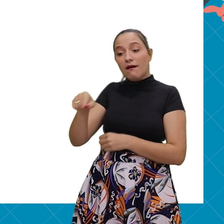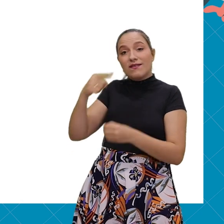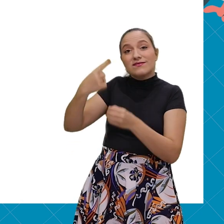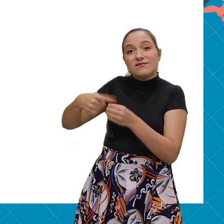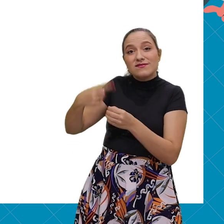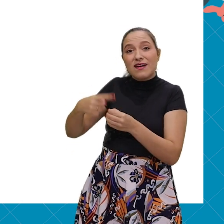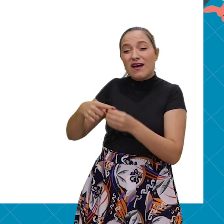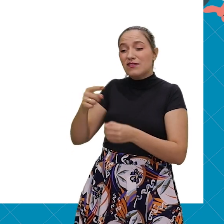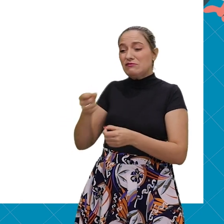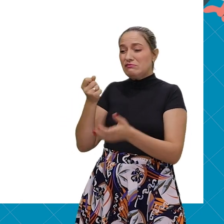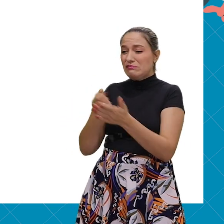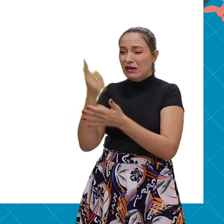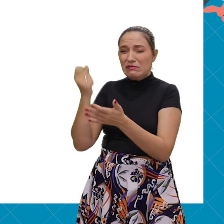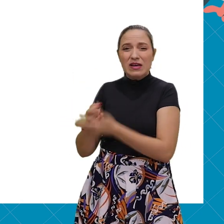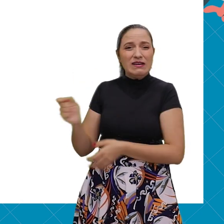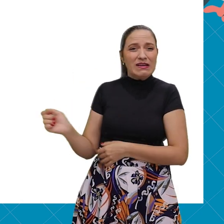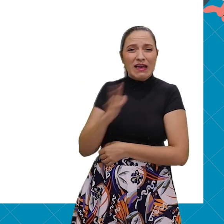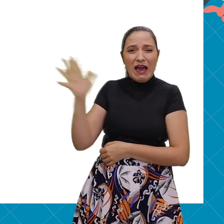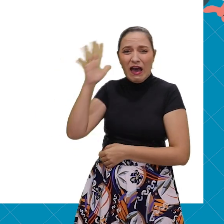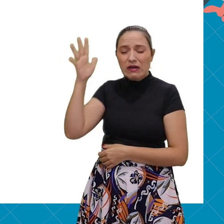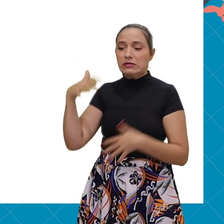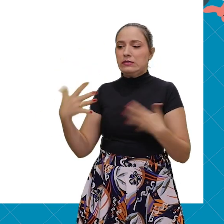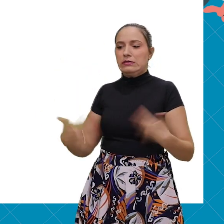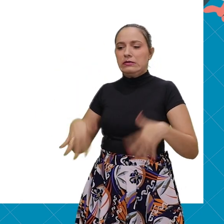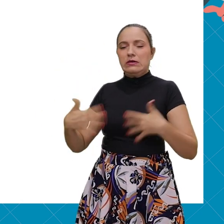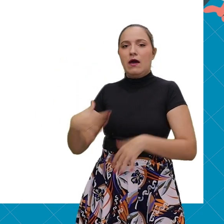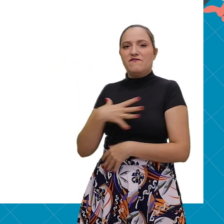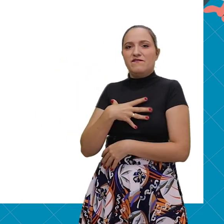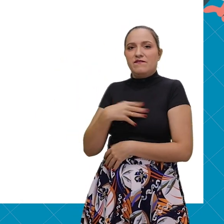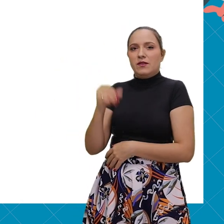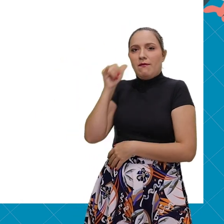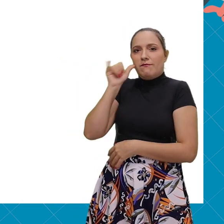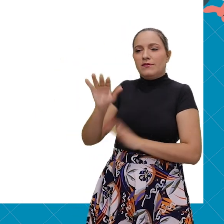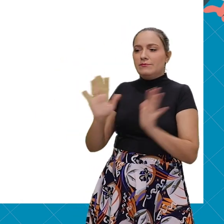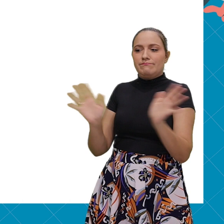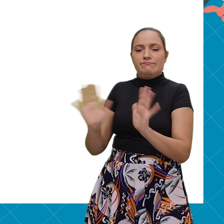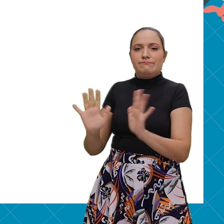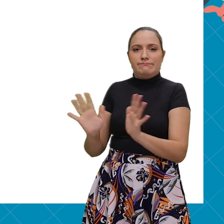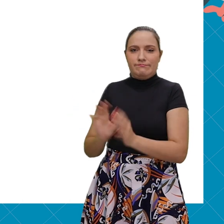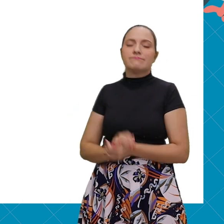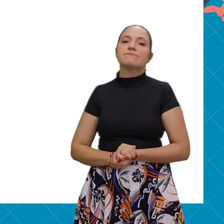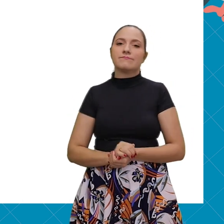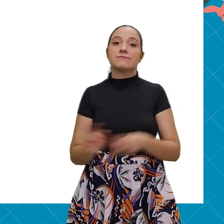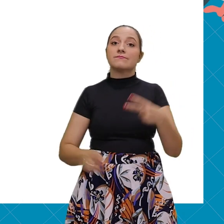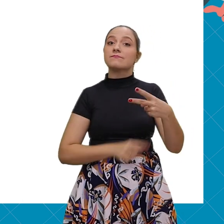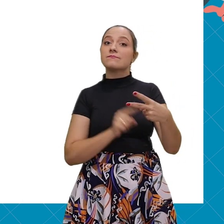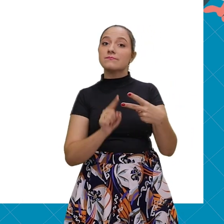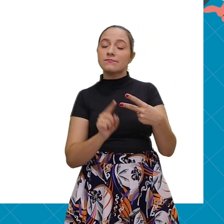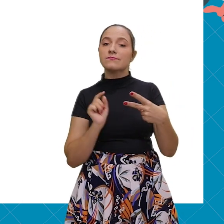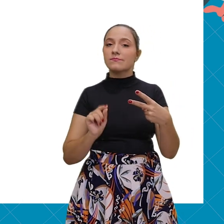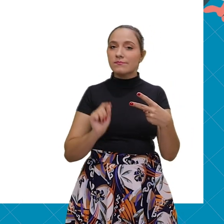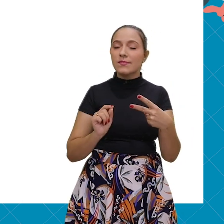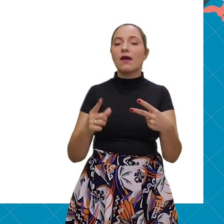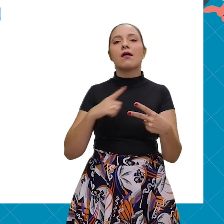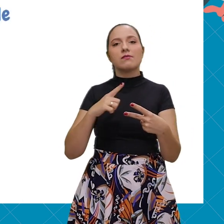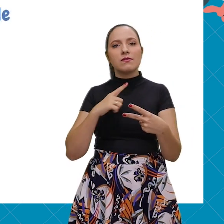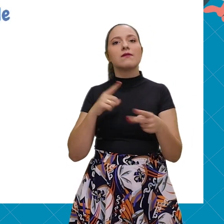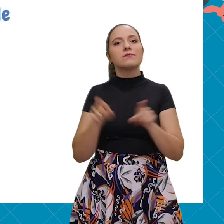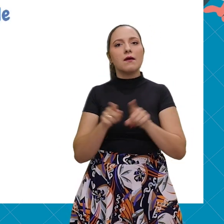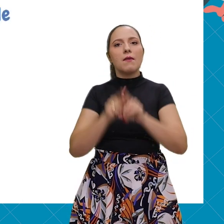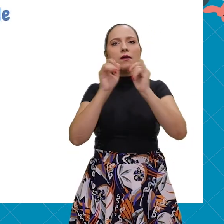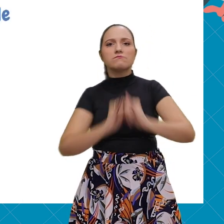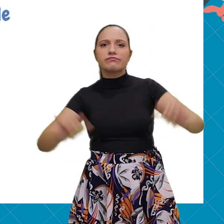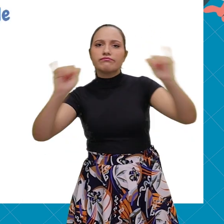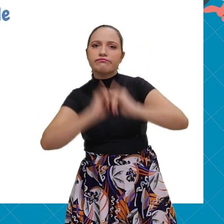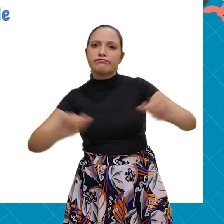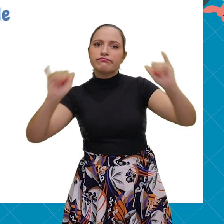rural para a área urbana. Por conta do custo de vida ser mais alto nas cidades, as pessoas passam a ter menos filhos. O segundo diz respeito às